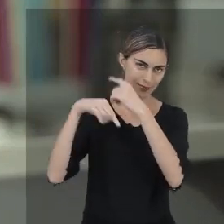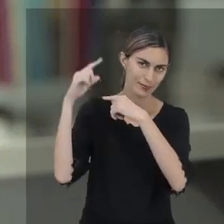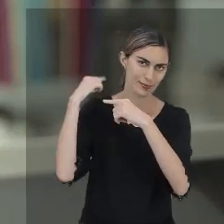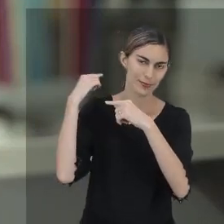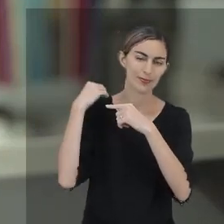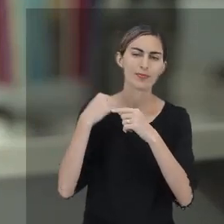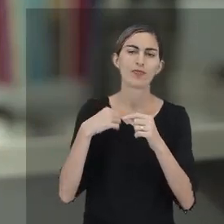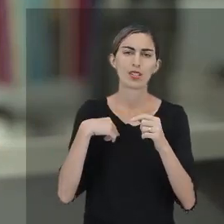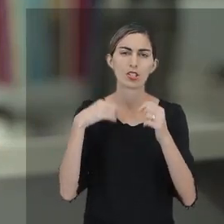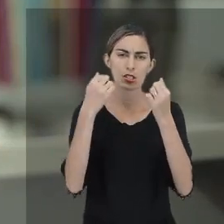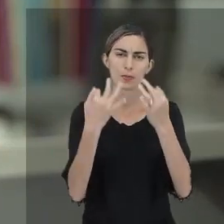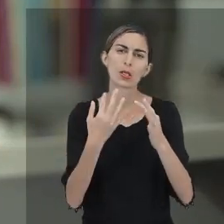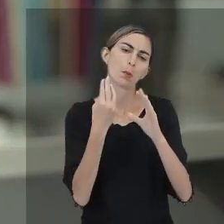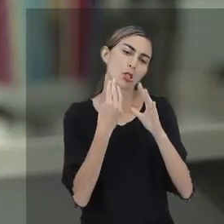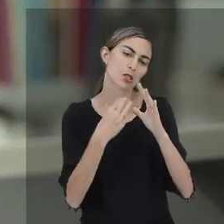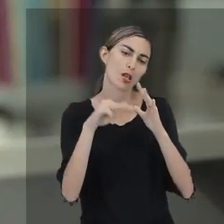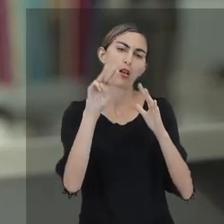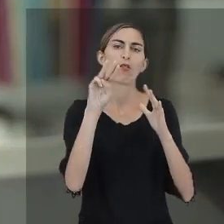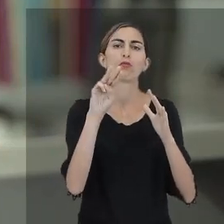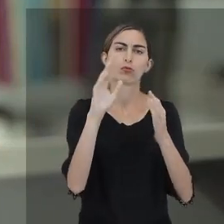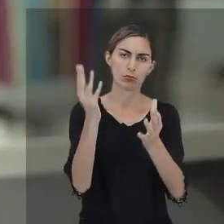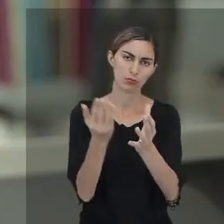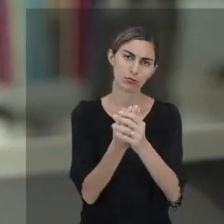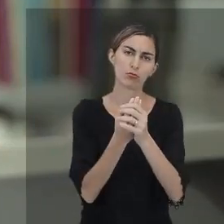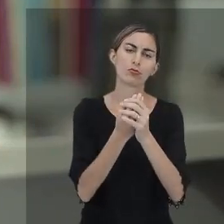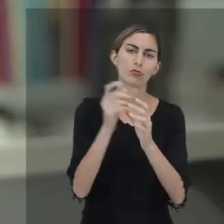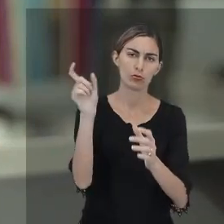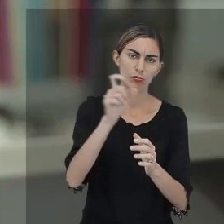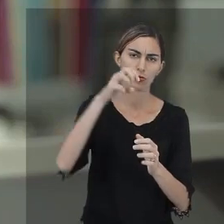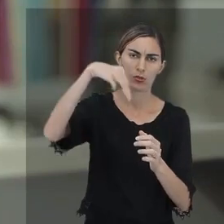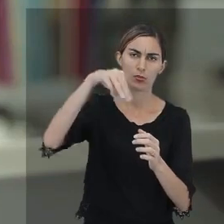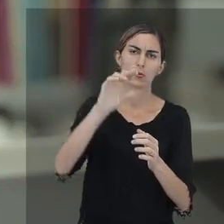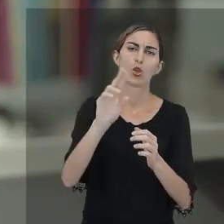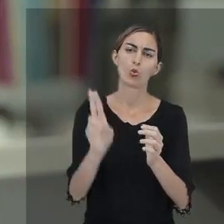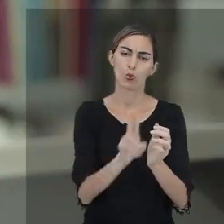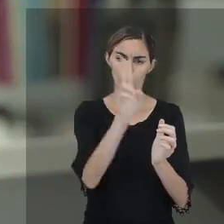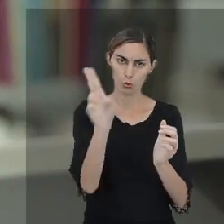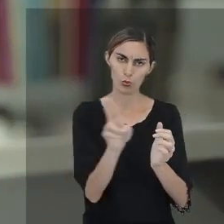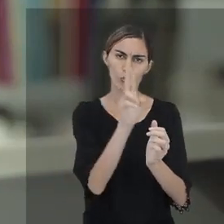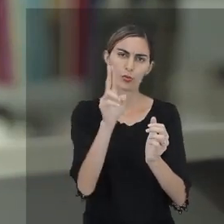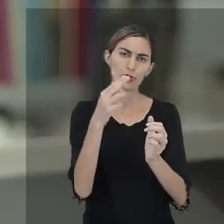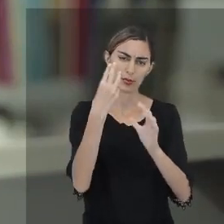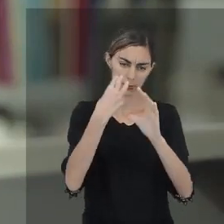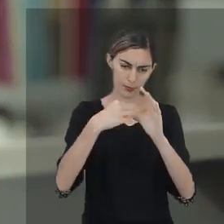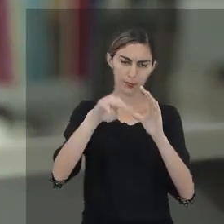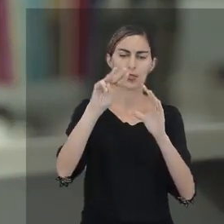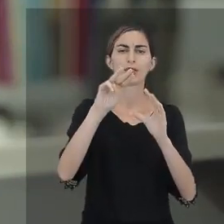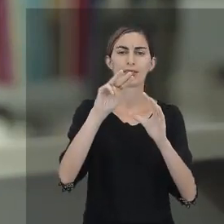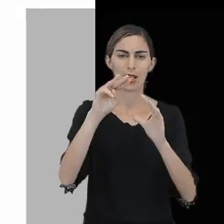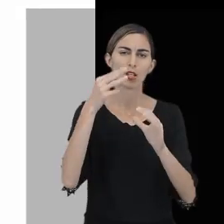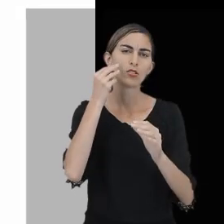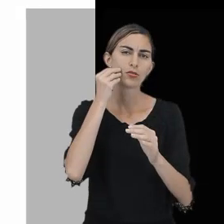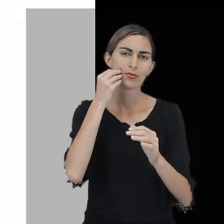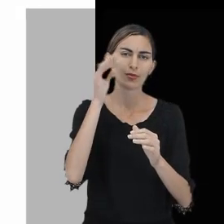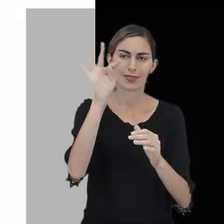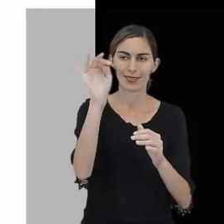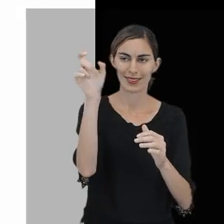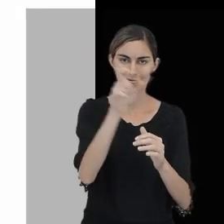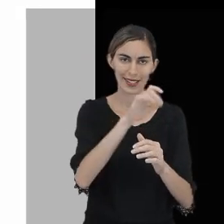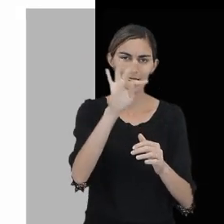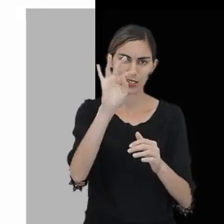então a gente pode definir uma mensagem no nosso arquivo stream xml e usar essa mensagem aqui no nosso teste viu certo